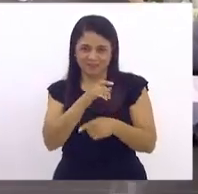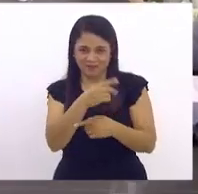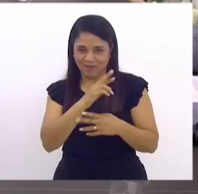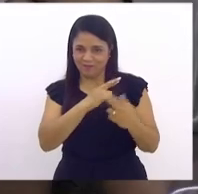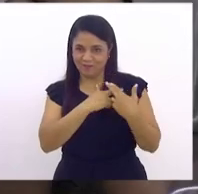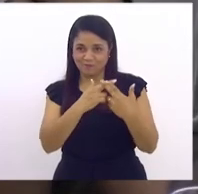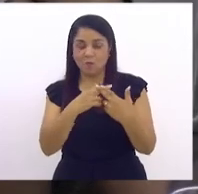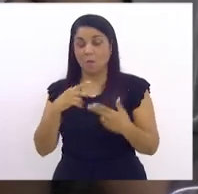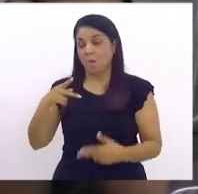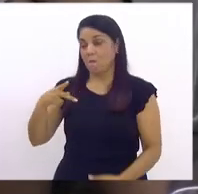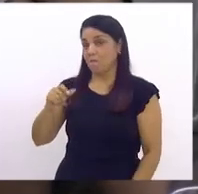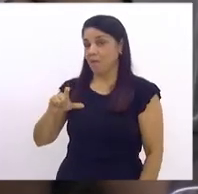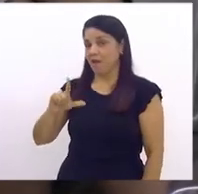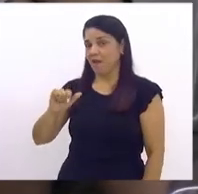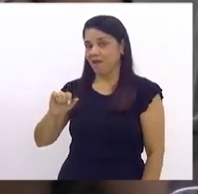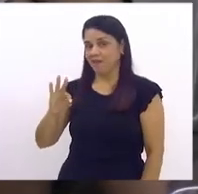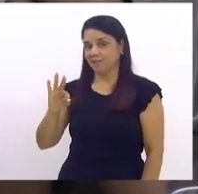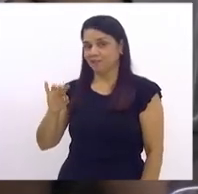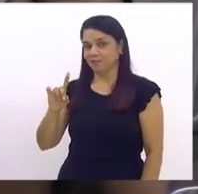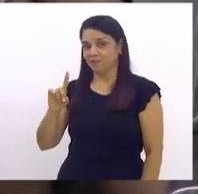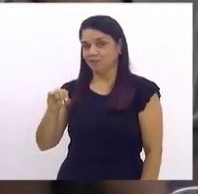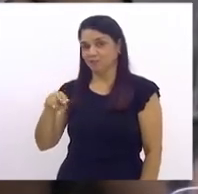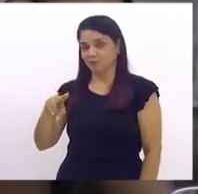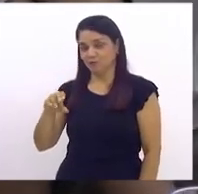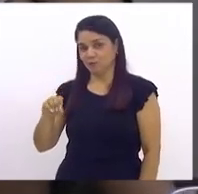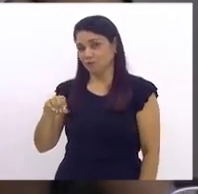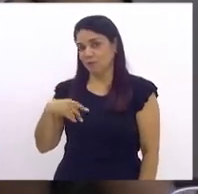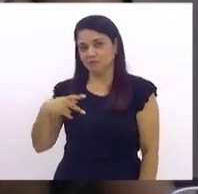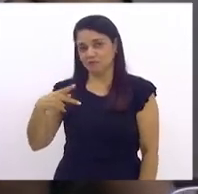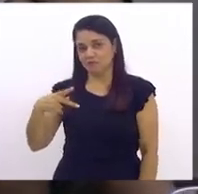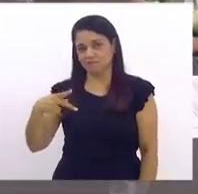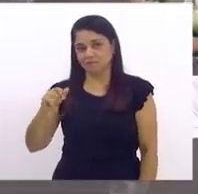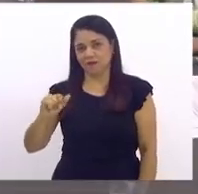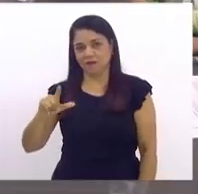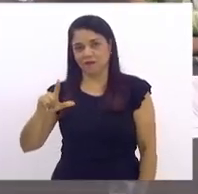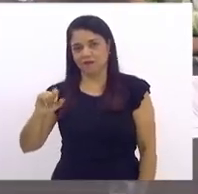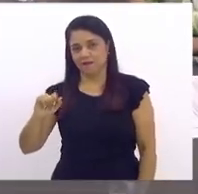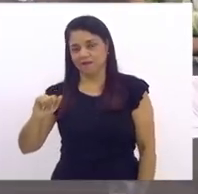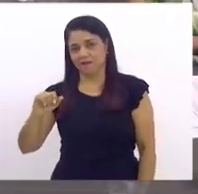eu até aceitaria, porque ninguém sabe o que é mesmo. Né?